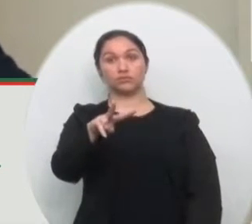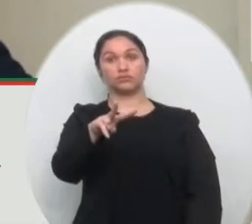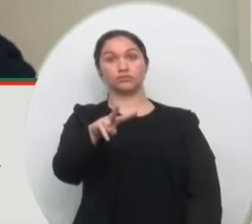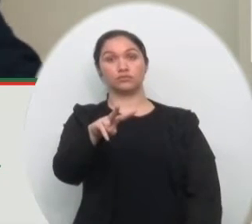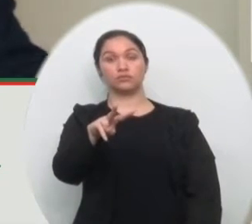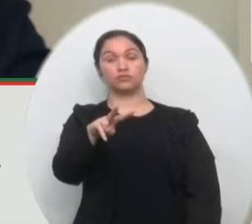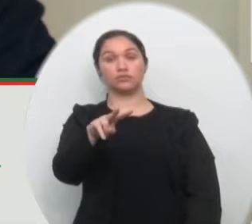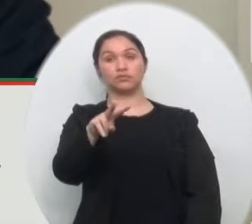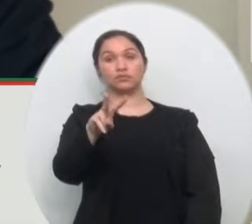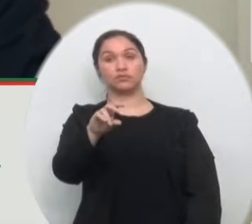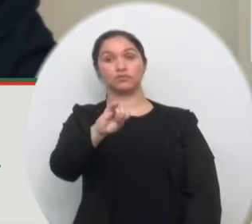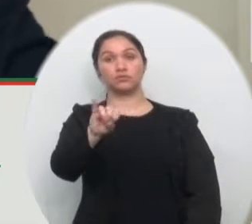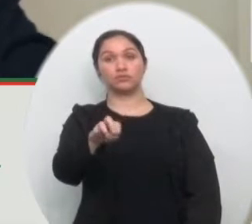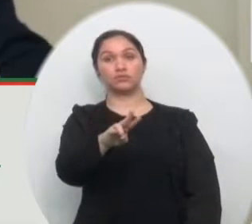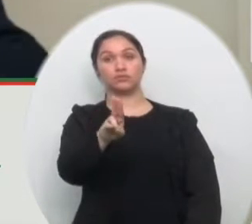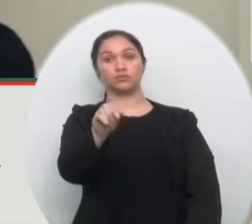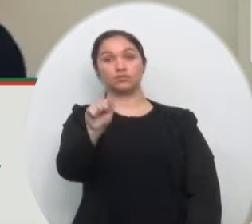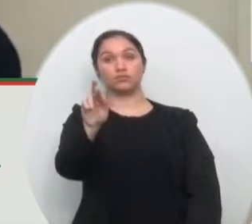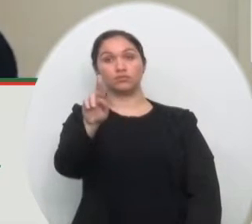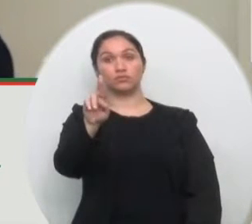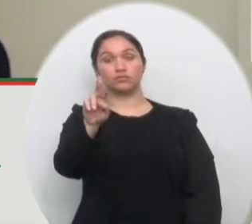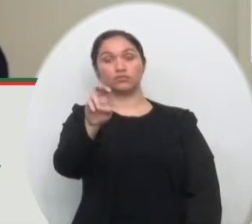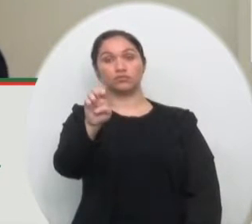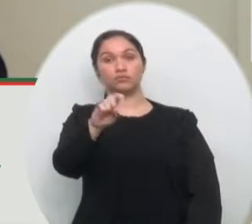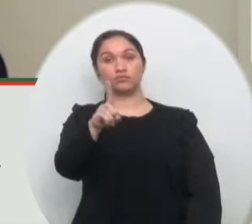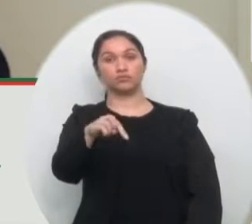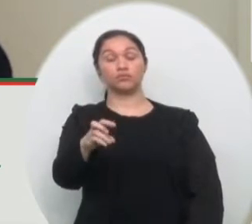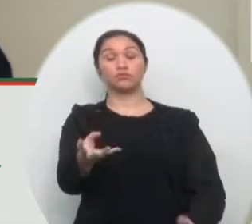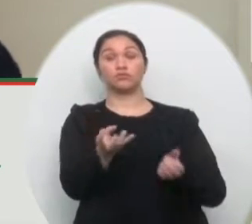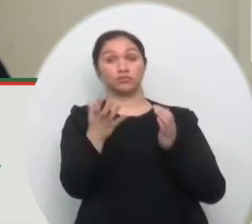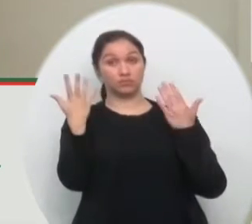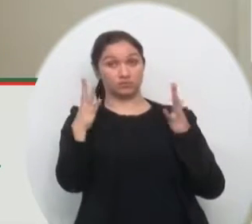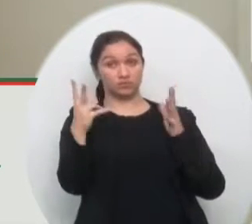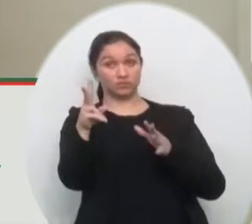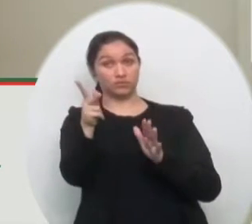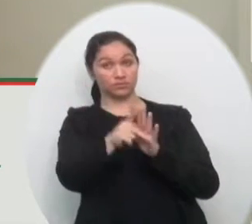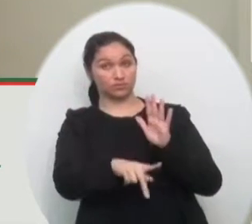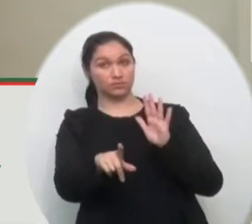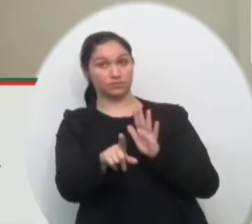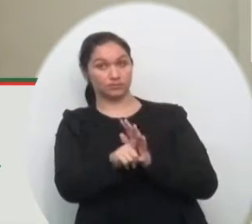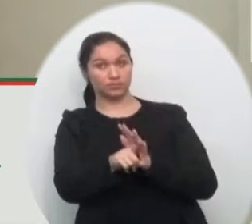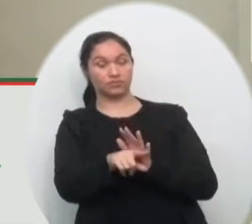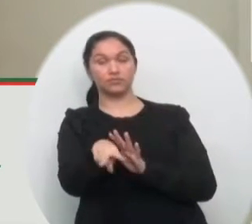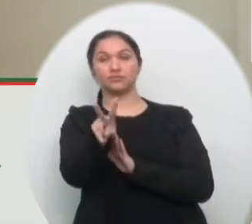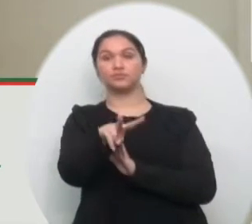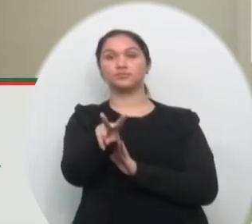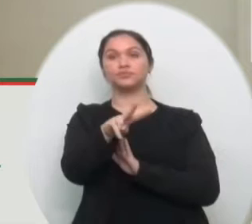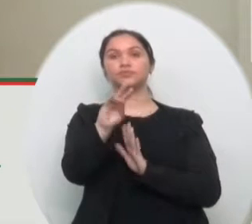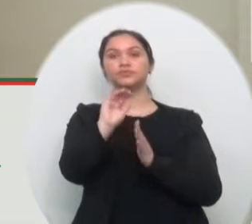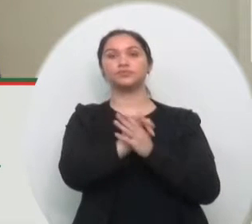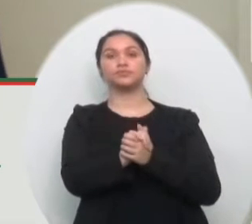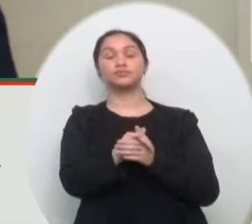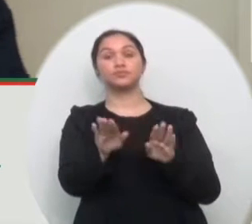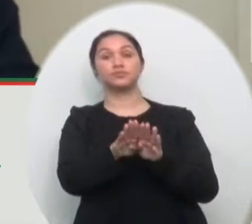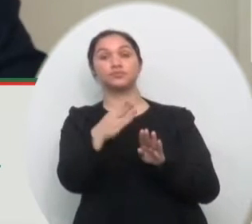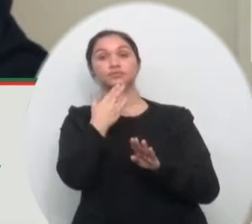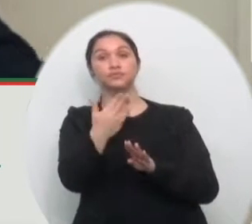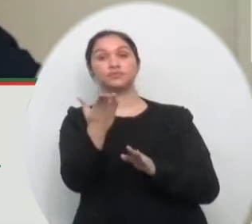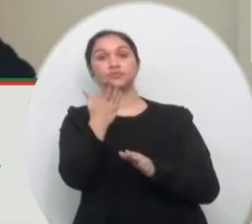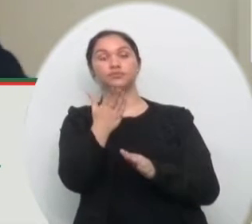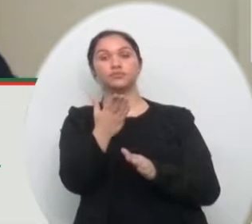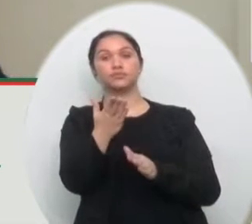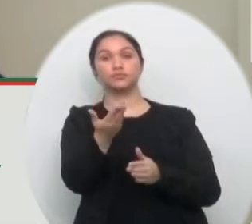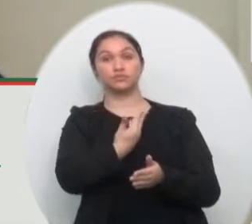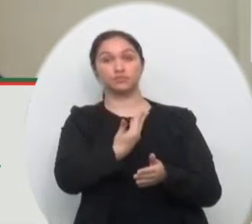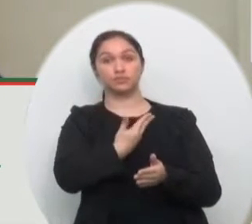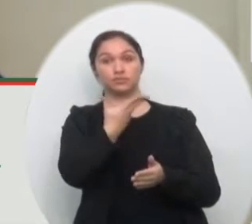projeto. Antes de mais nada, quero parabenizar o vereador pelo projeto, pela proposição do projeto. E pedir aos nobres colegas